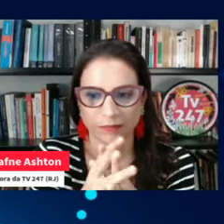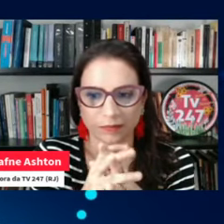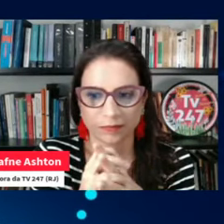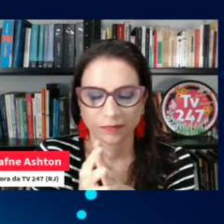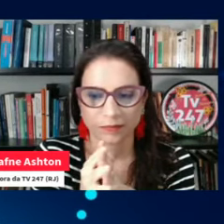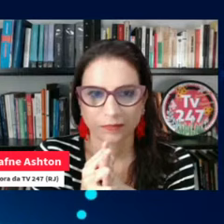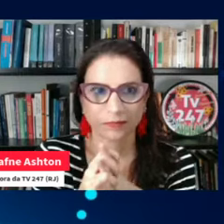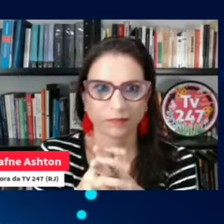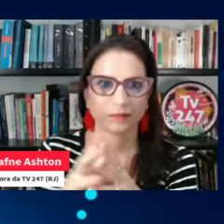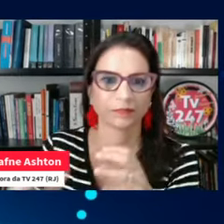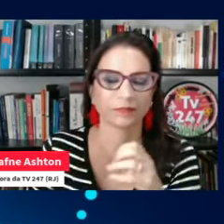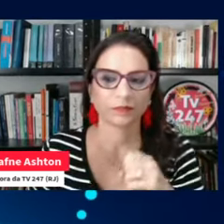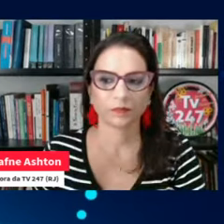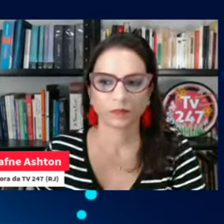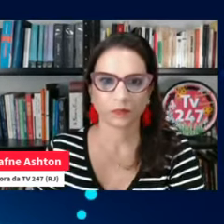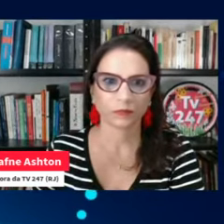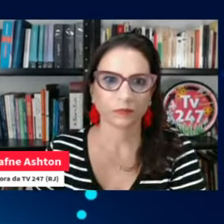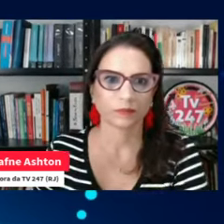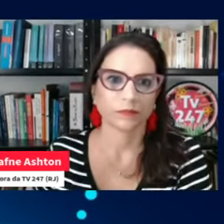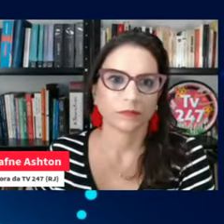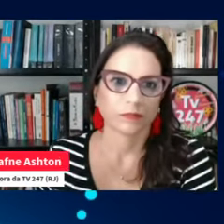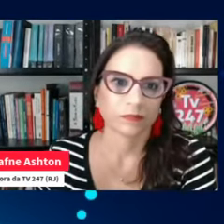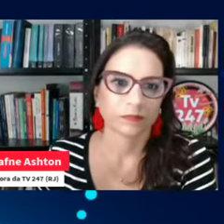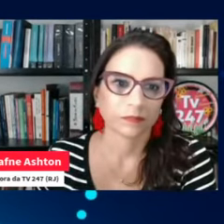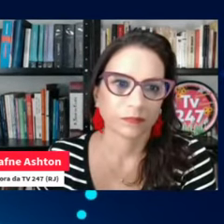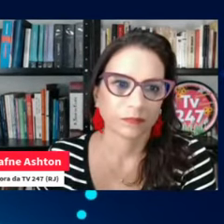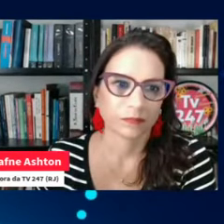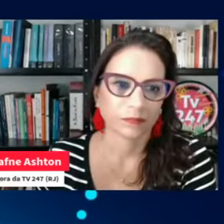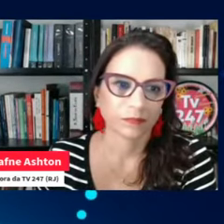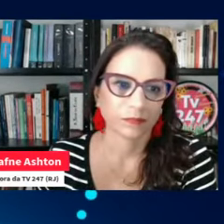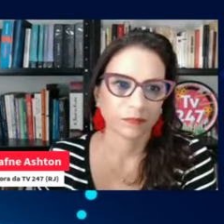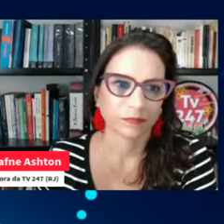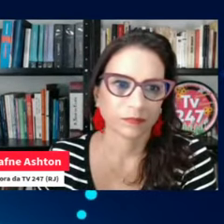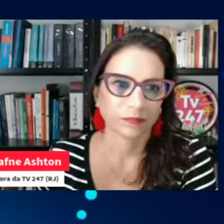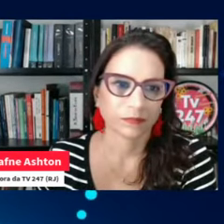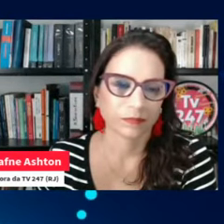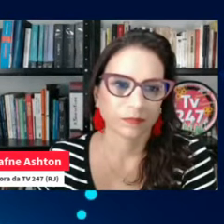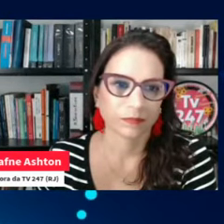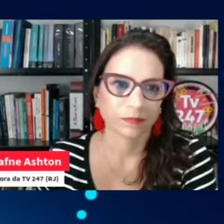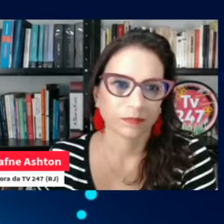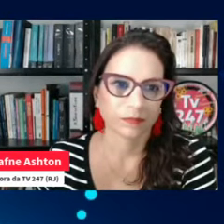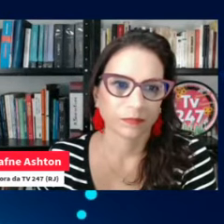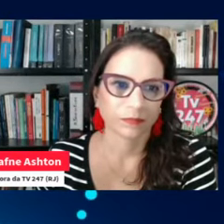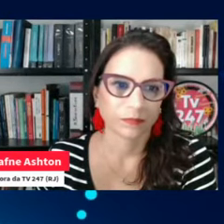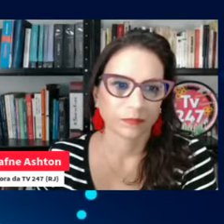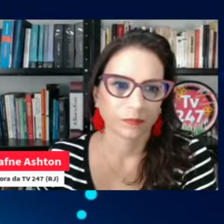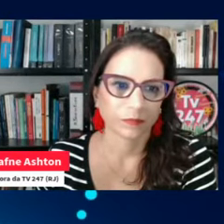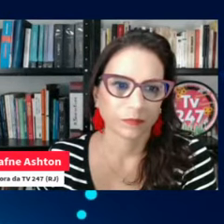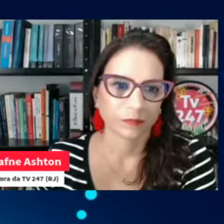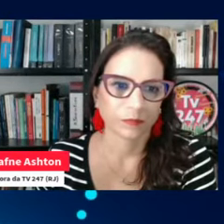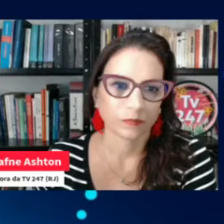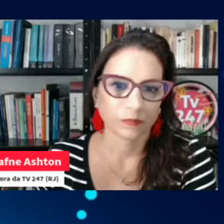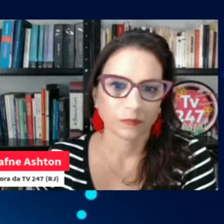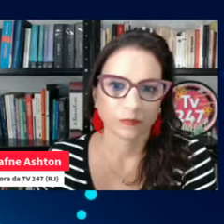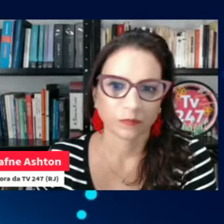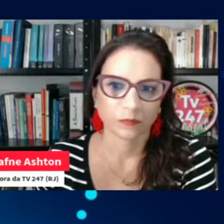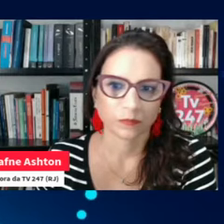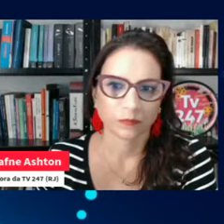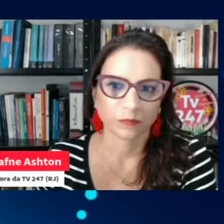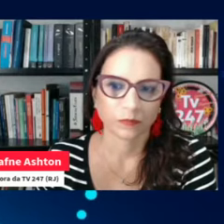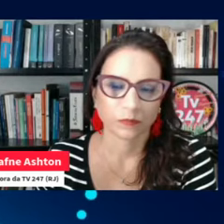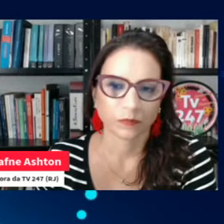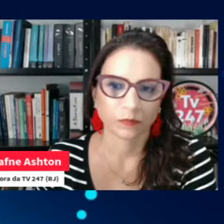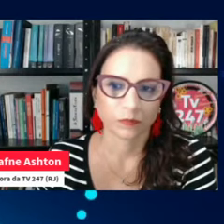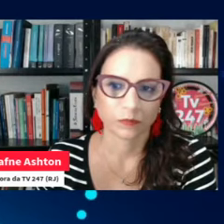Lula está fazendo uma grande reunião agora de manhã para aumentar a oferta de crédito, o emprego melhorou, o crescimento. Eu acho que